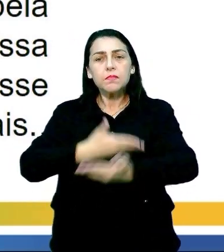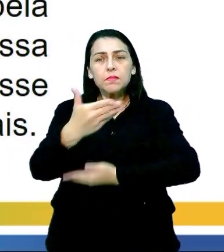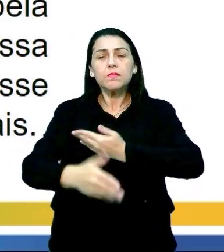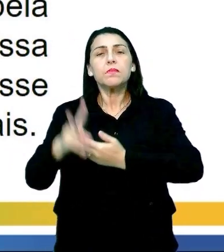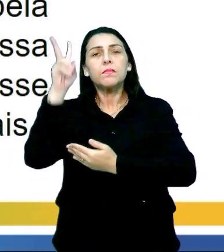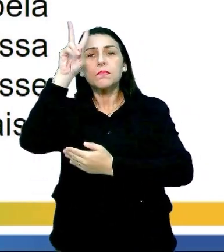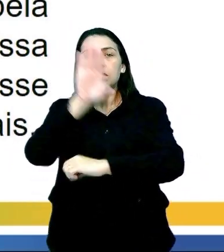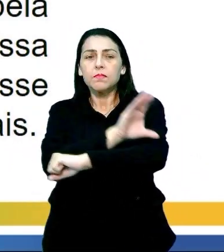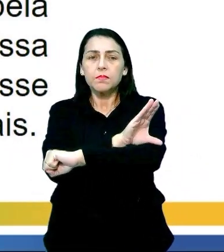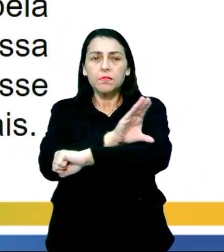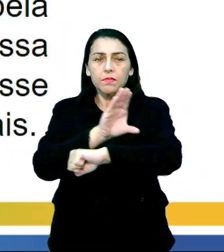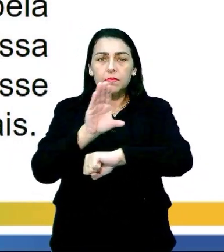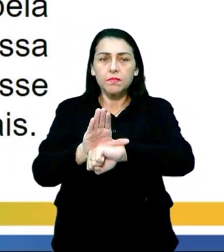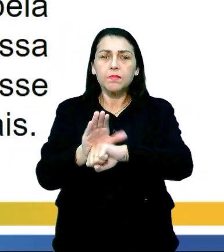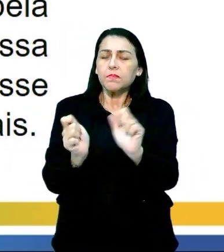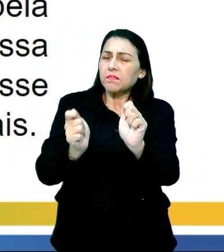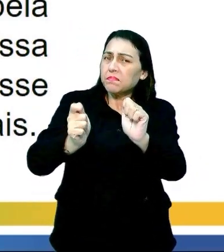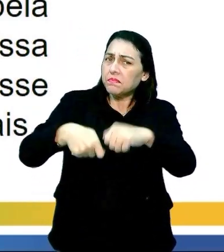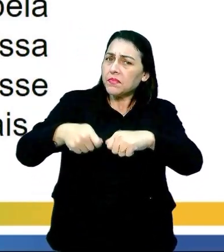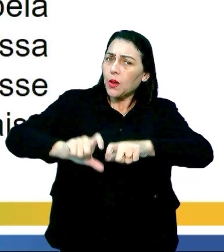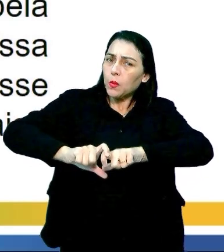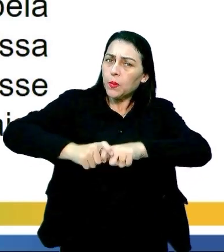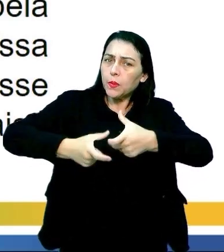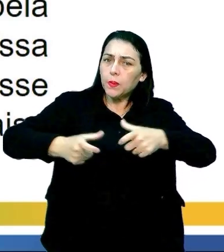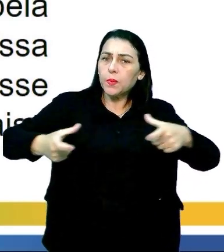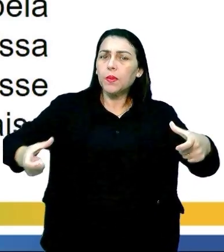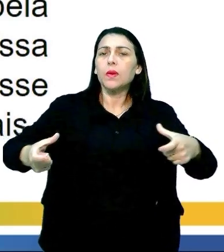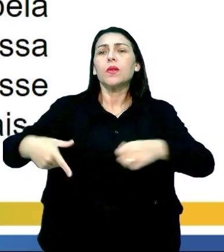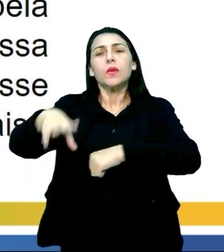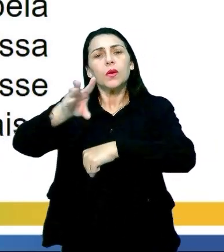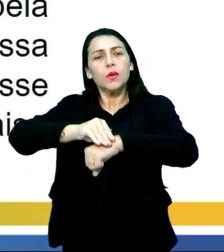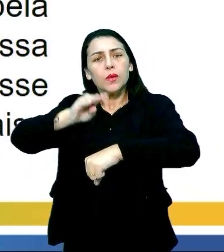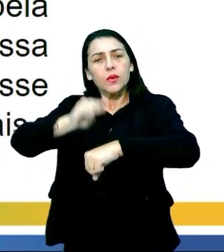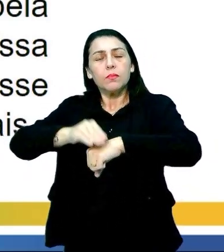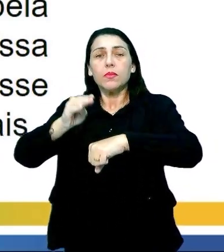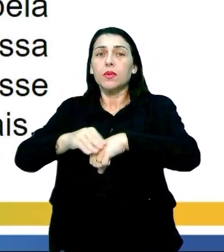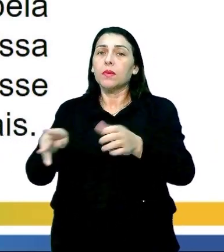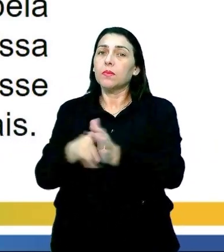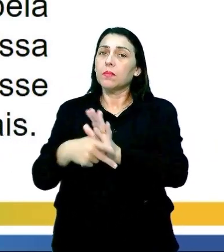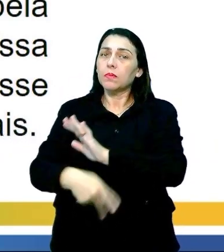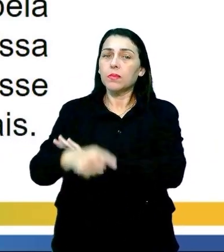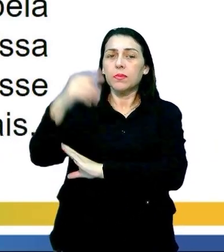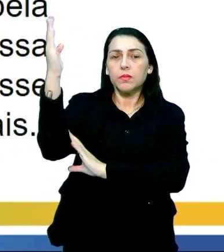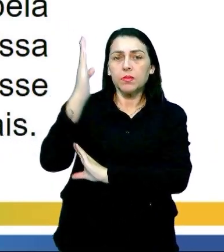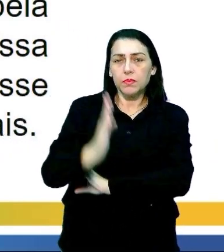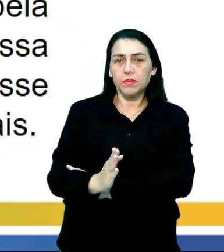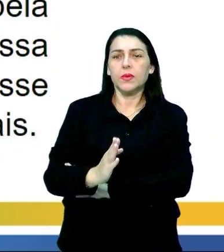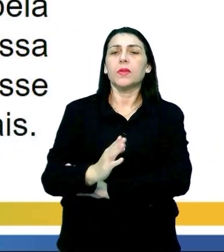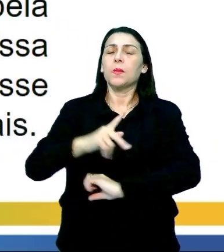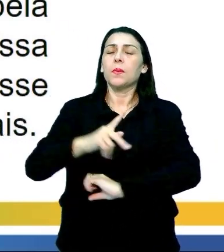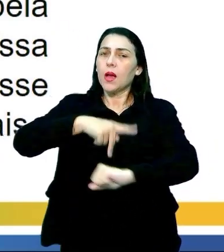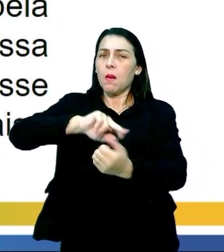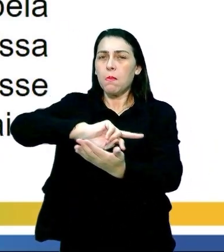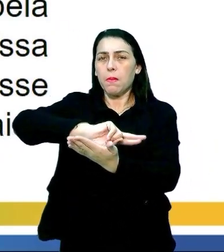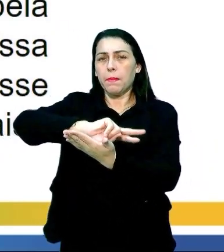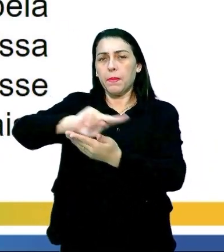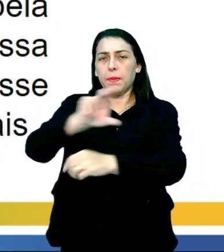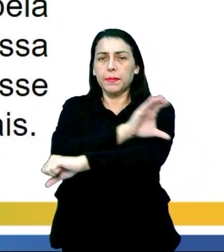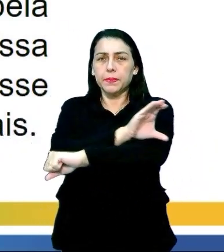correlação com aspectos históricos culturais possibilita a ampliação de conhecimento. Sendo assim, o Brasil é um